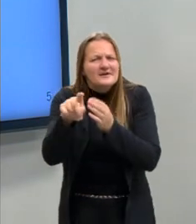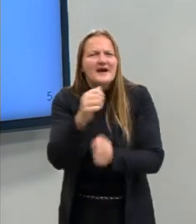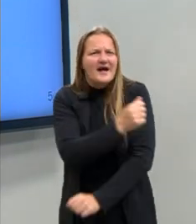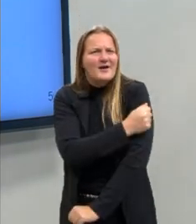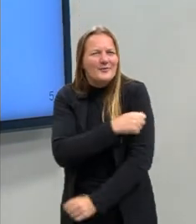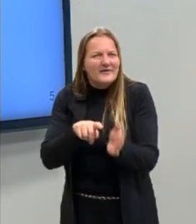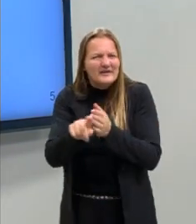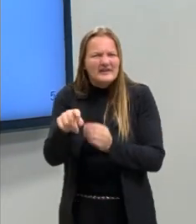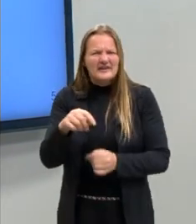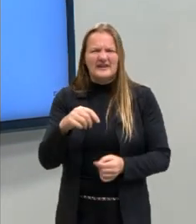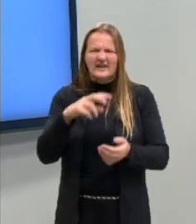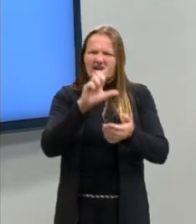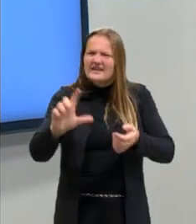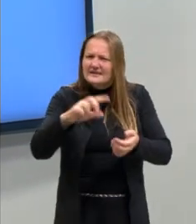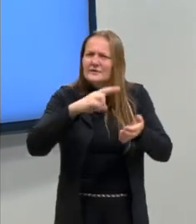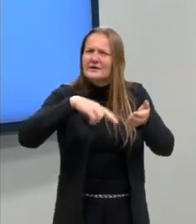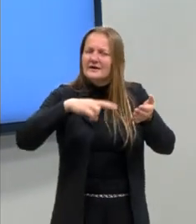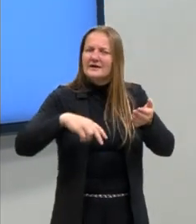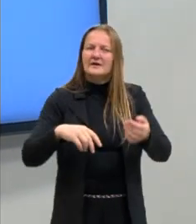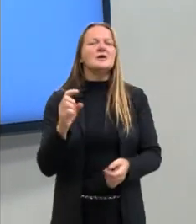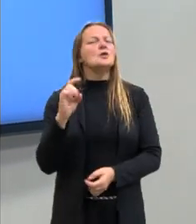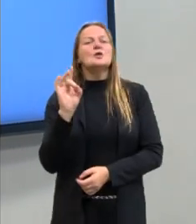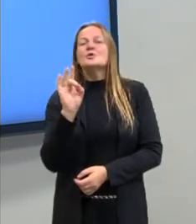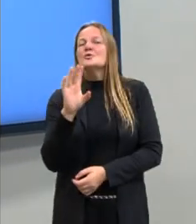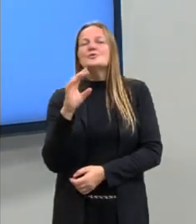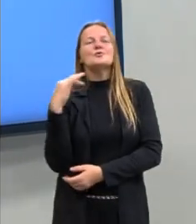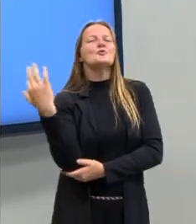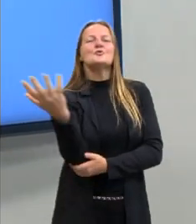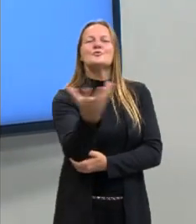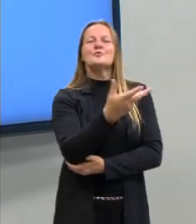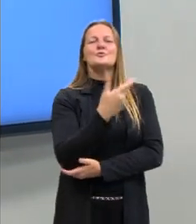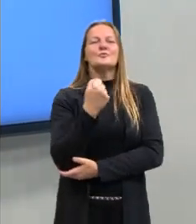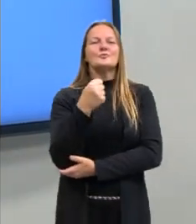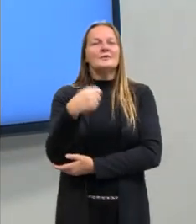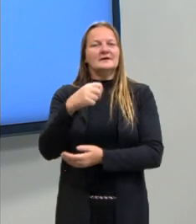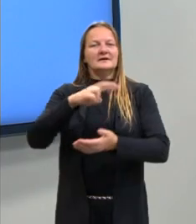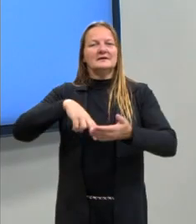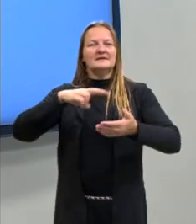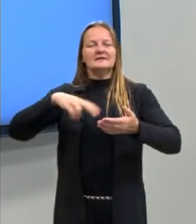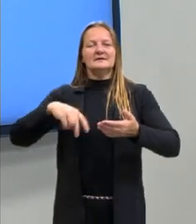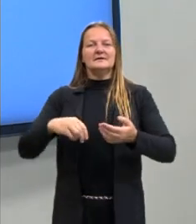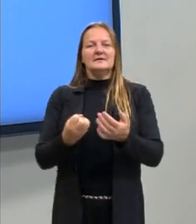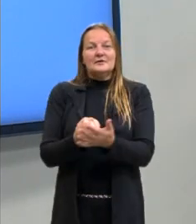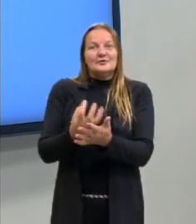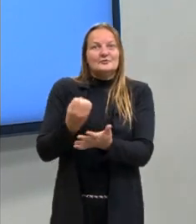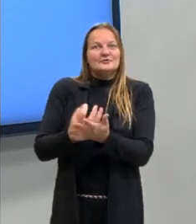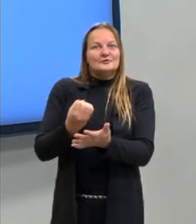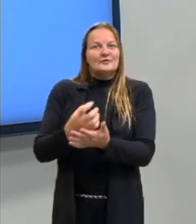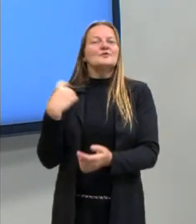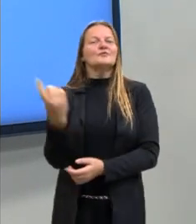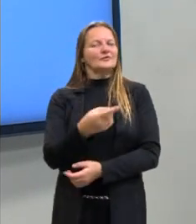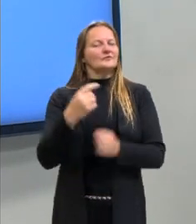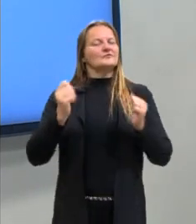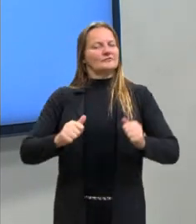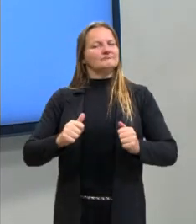Literatura e ler ler todos nós somos capazes de ler a partir do momento que somos alfabetizados